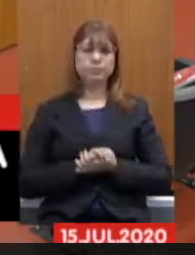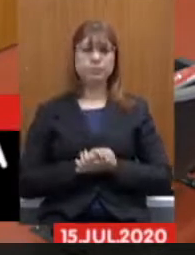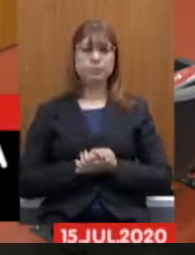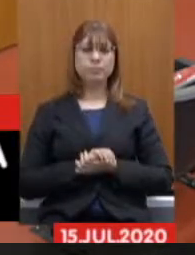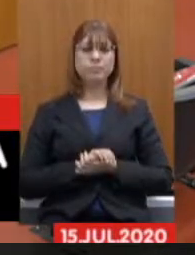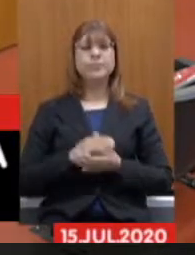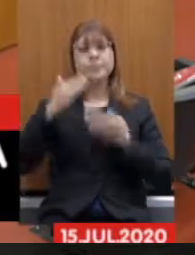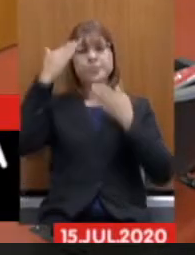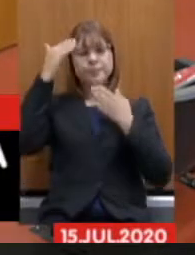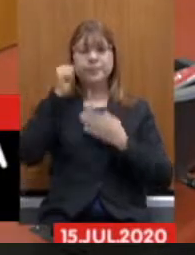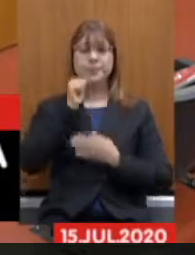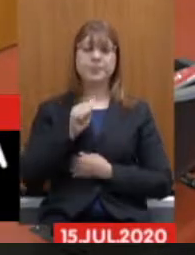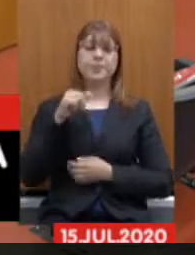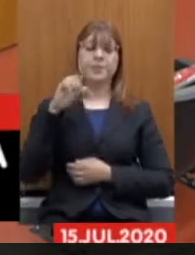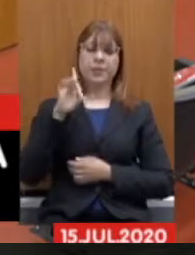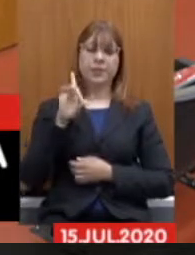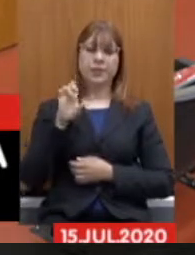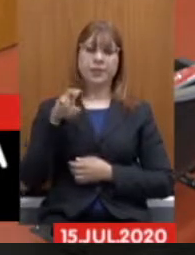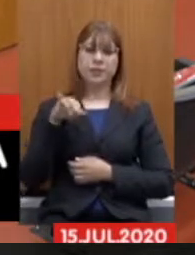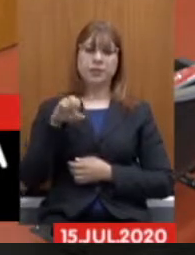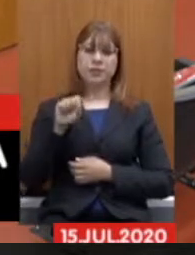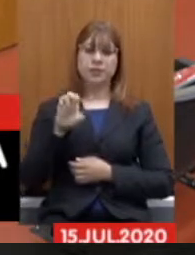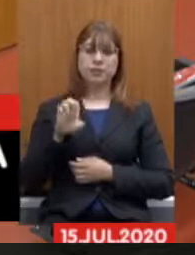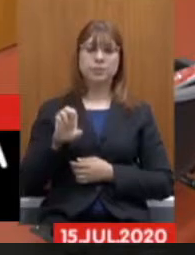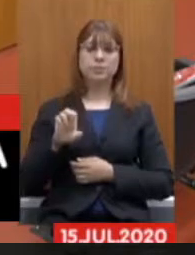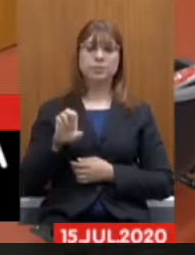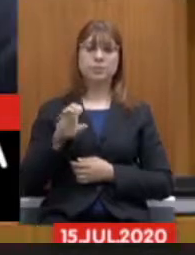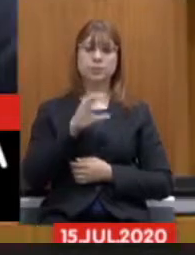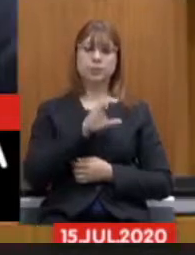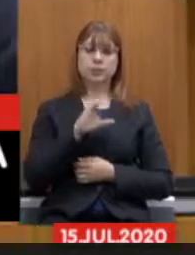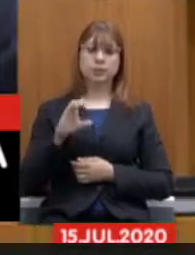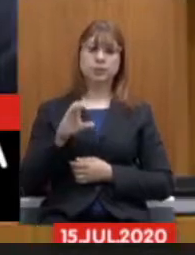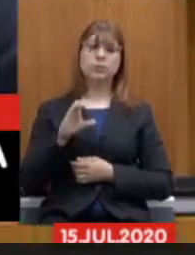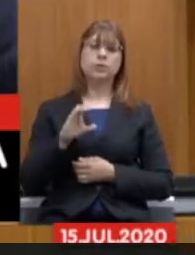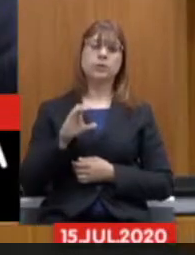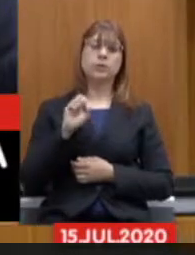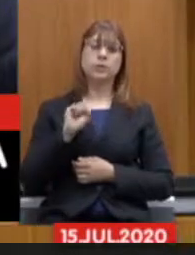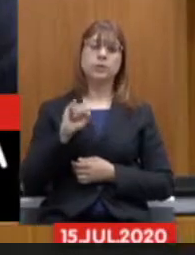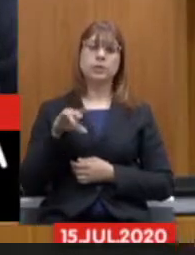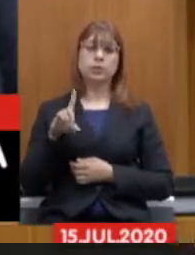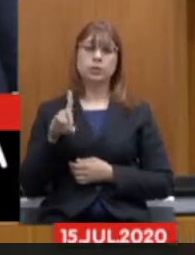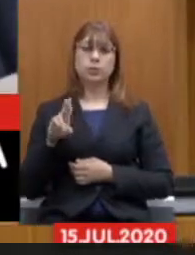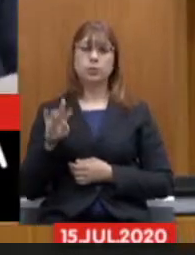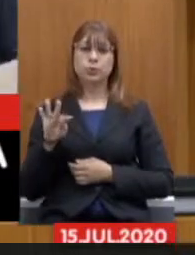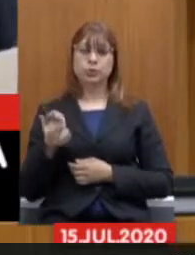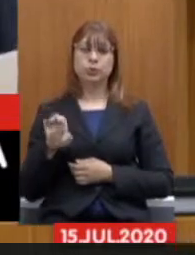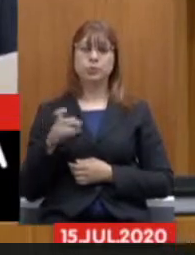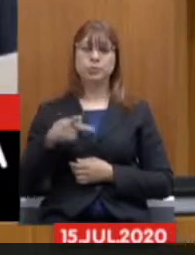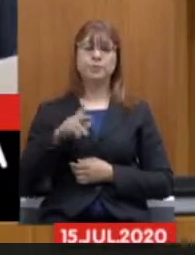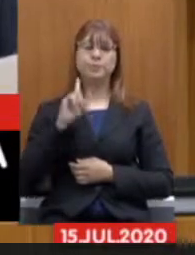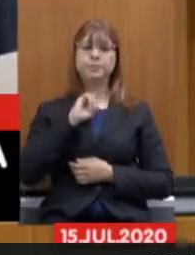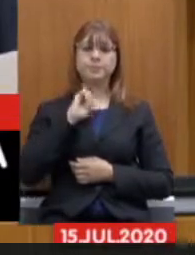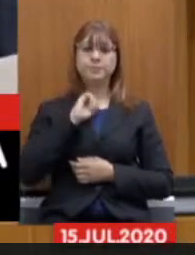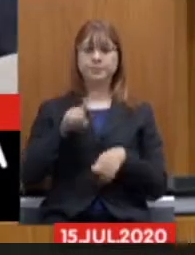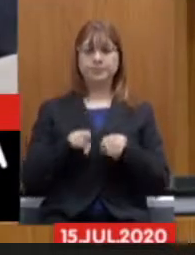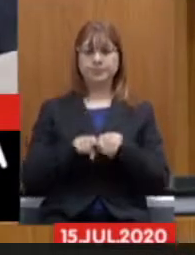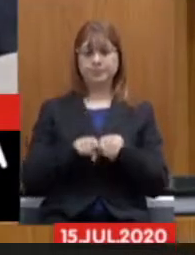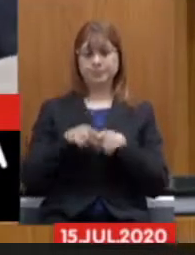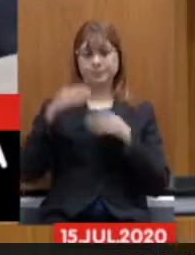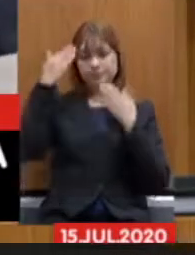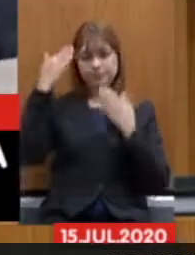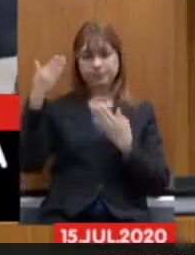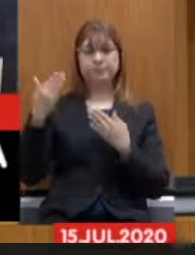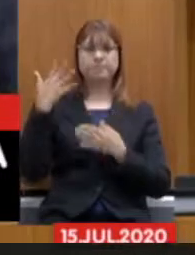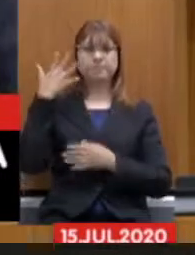é muito obrigado senhora denise de paula é coordenadora do sind-ute em minas gerais obrigado